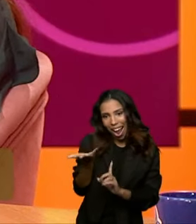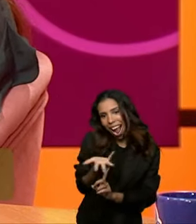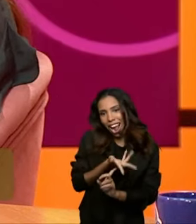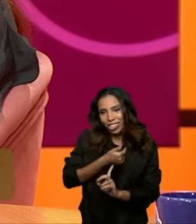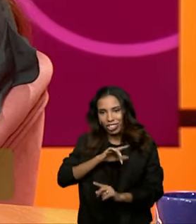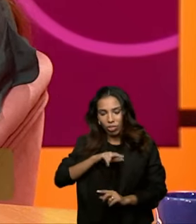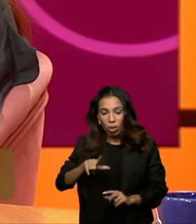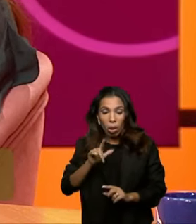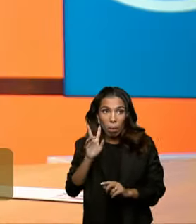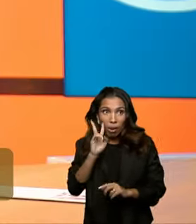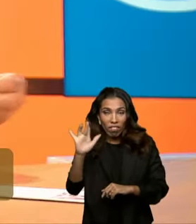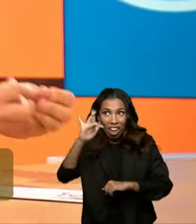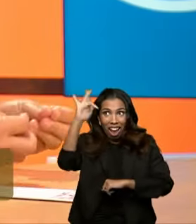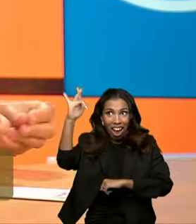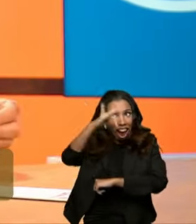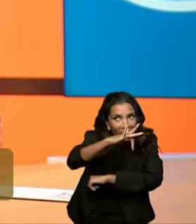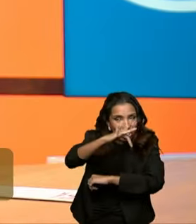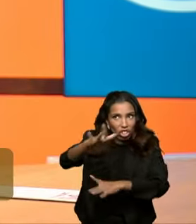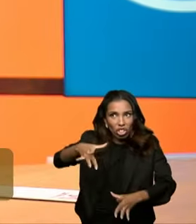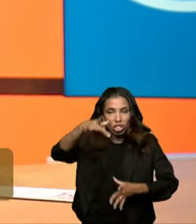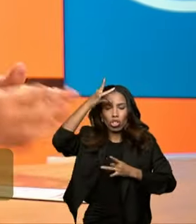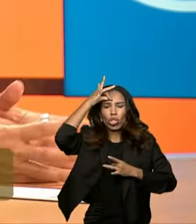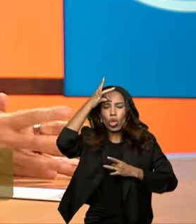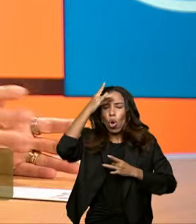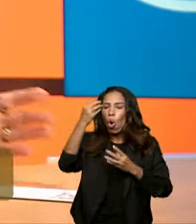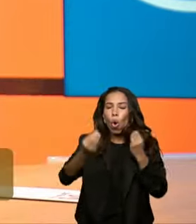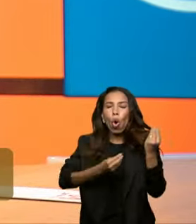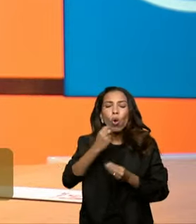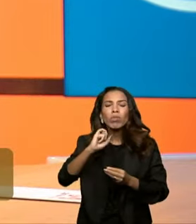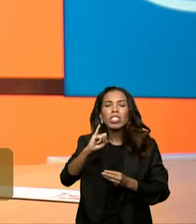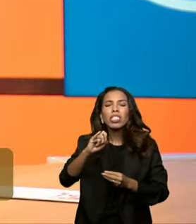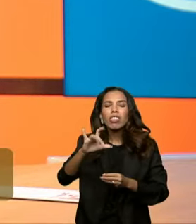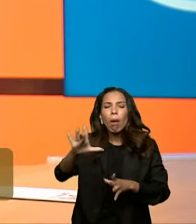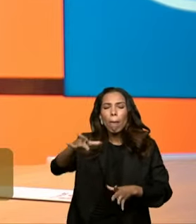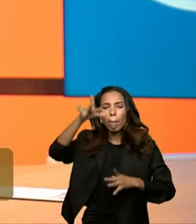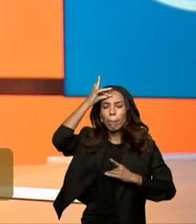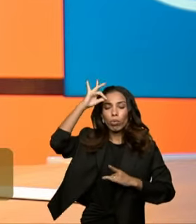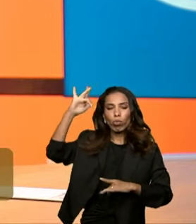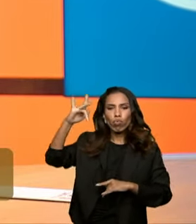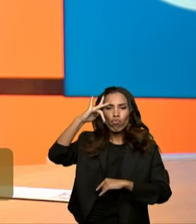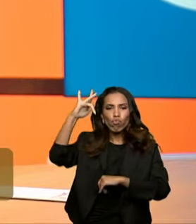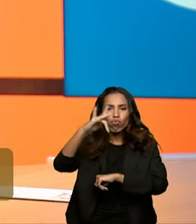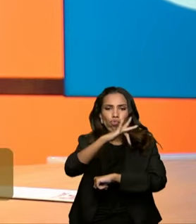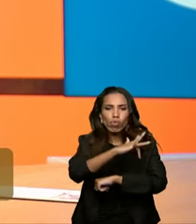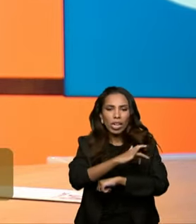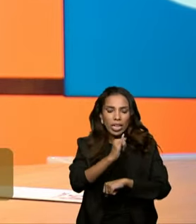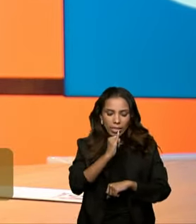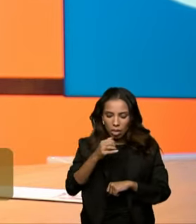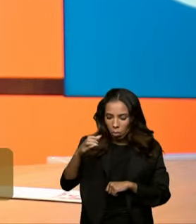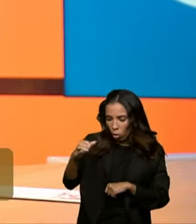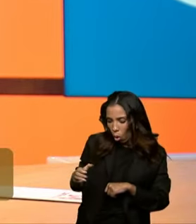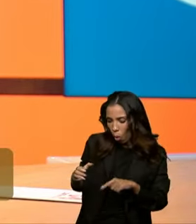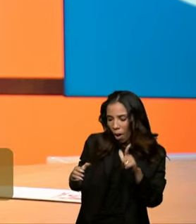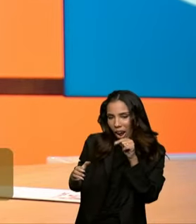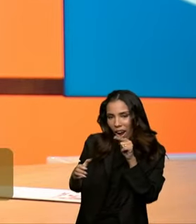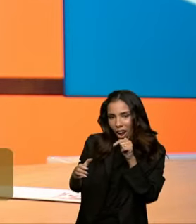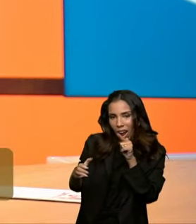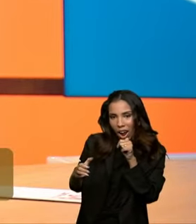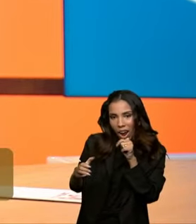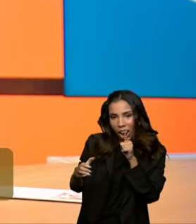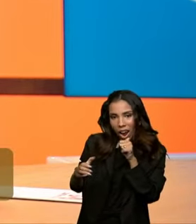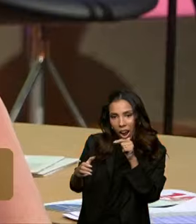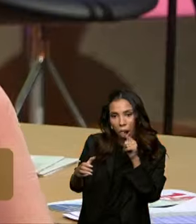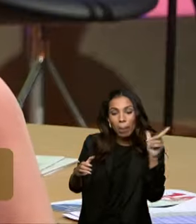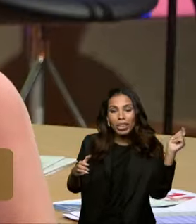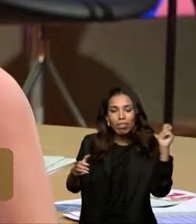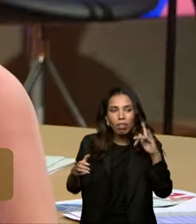de mosquito, tá? Sim. Olhar os espaços como se você fosse um mosquito. Para mim, isso aqui é um copo d'água, mas isso aqui para ela pode ser uma